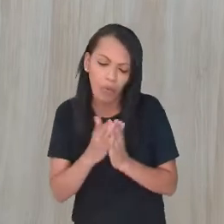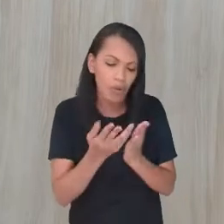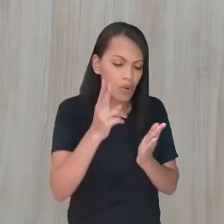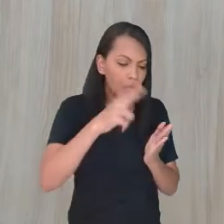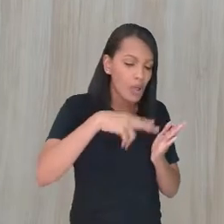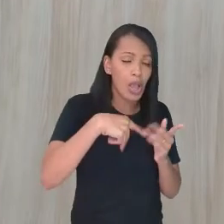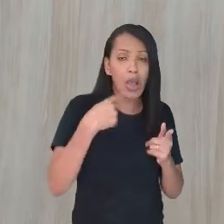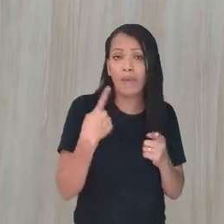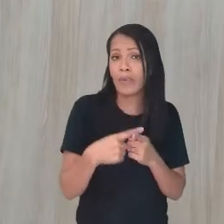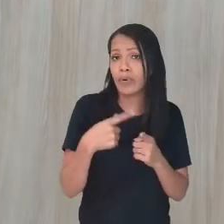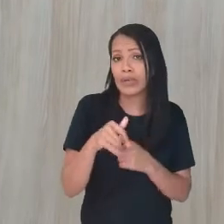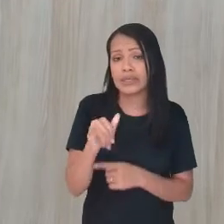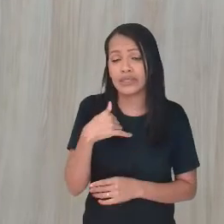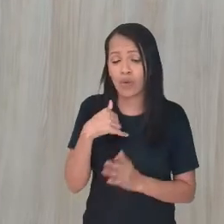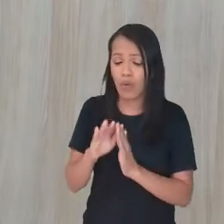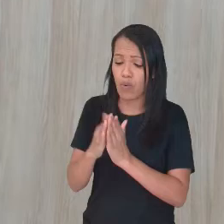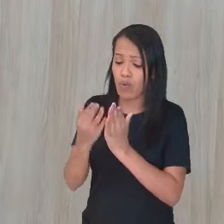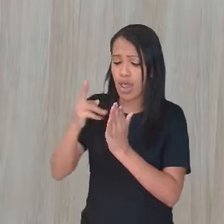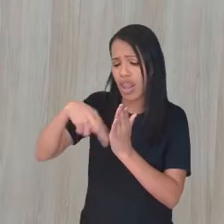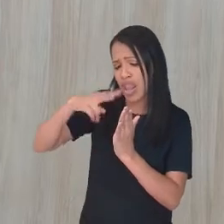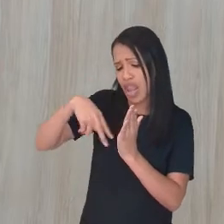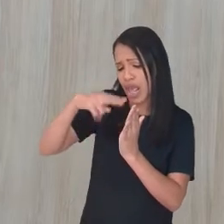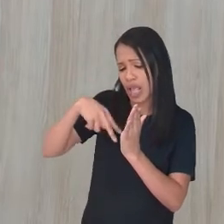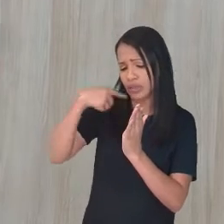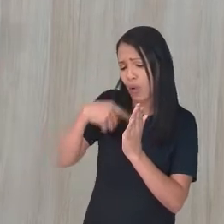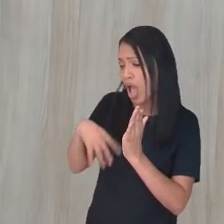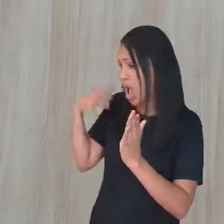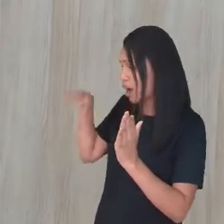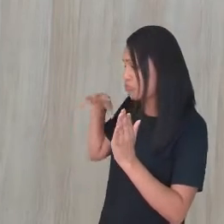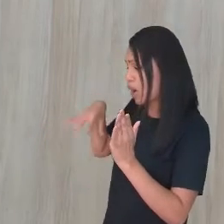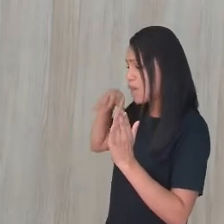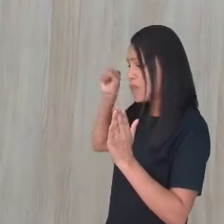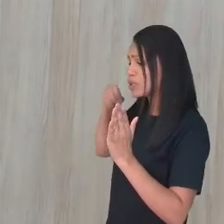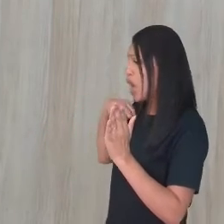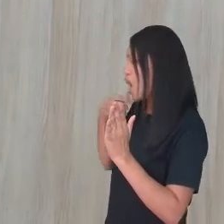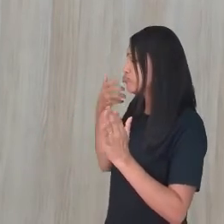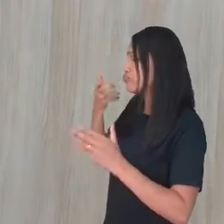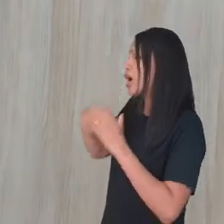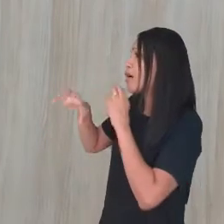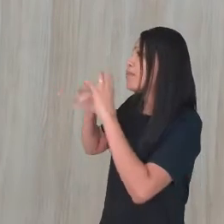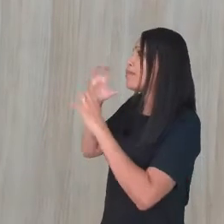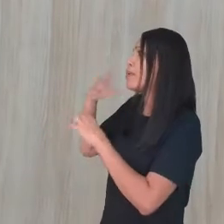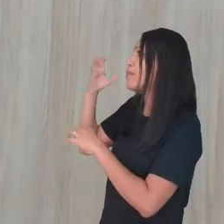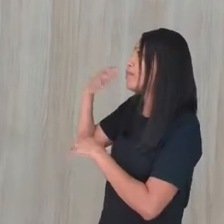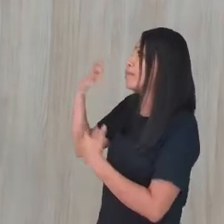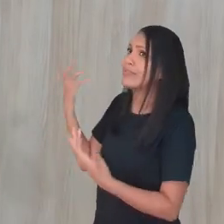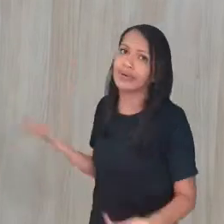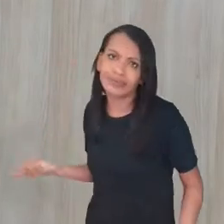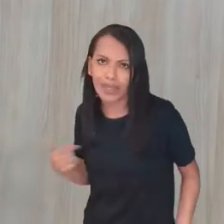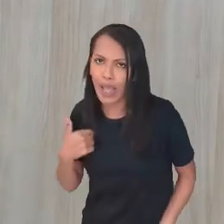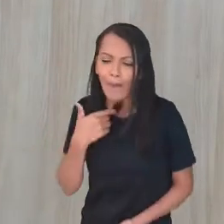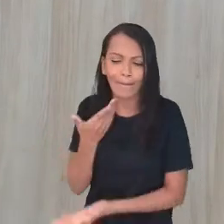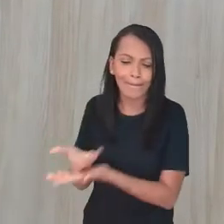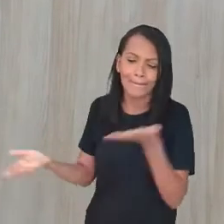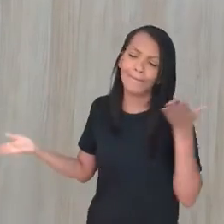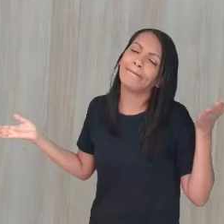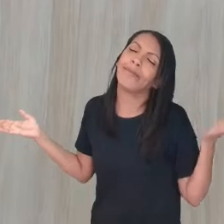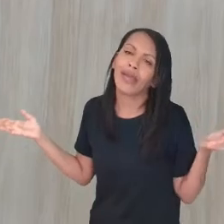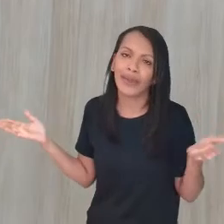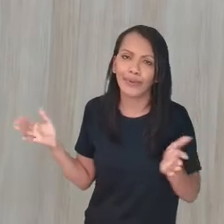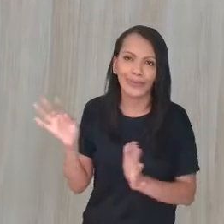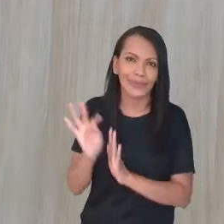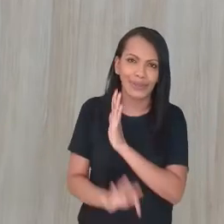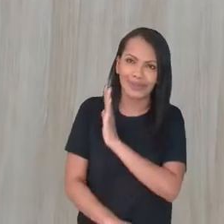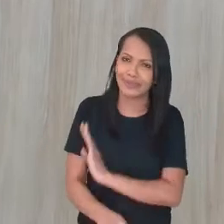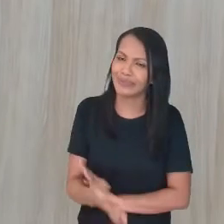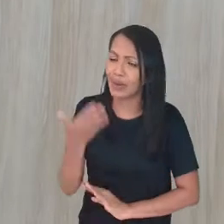já me perco do texto, então não consigo. Tem gente que lê escutando música clássica, né, ópera,